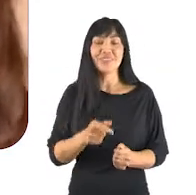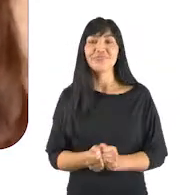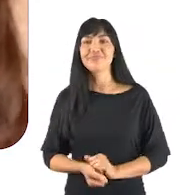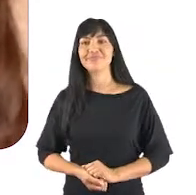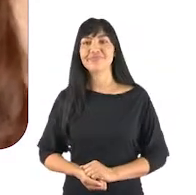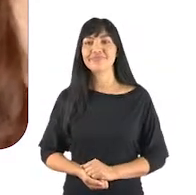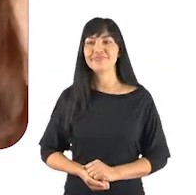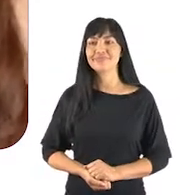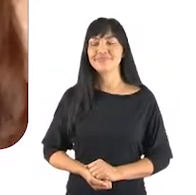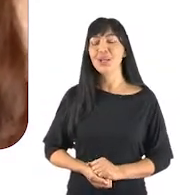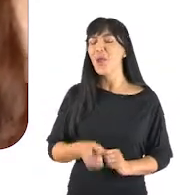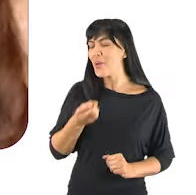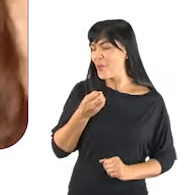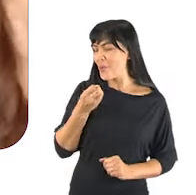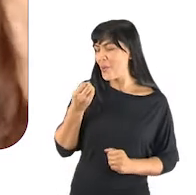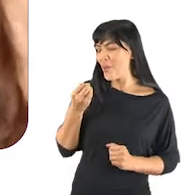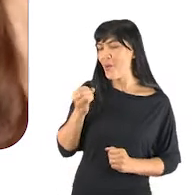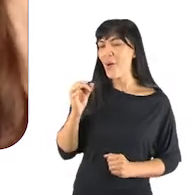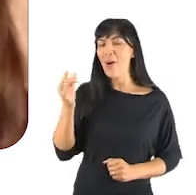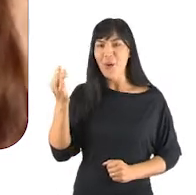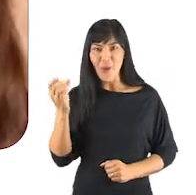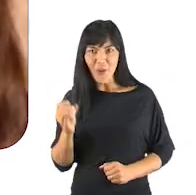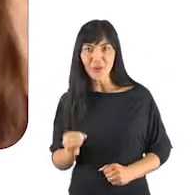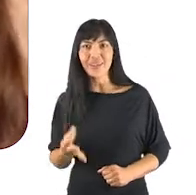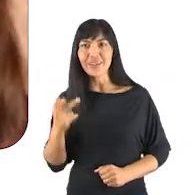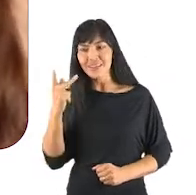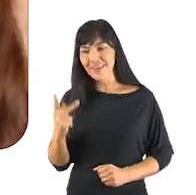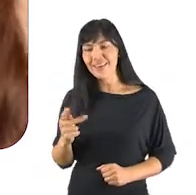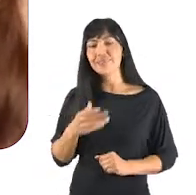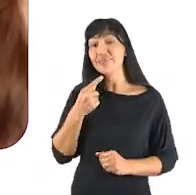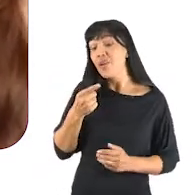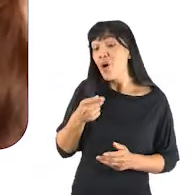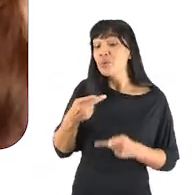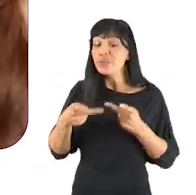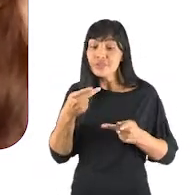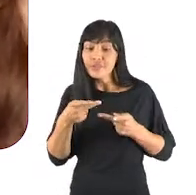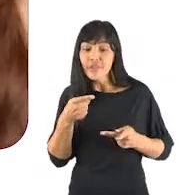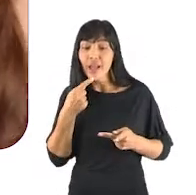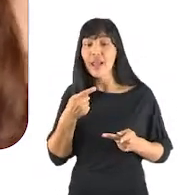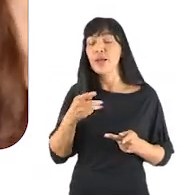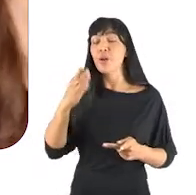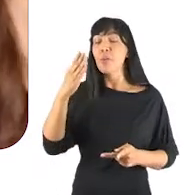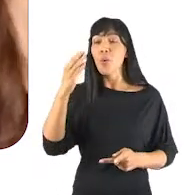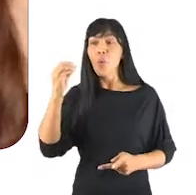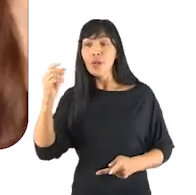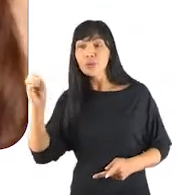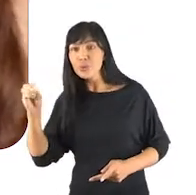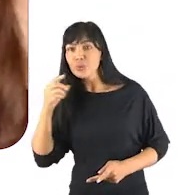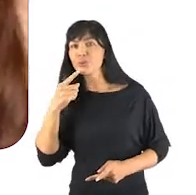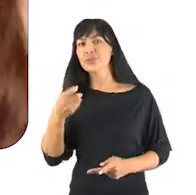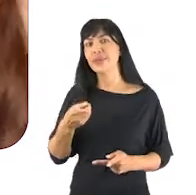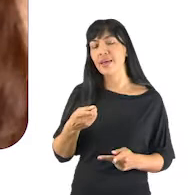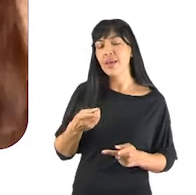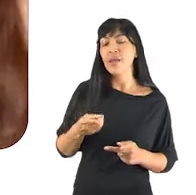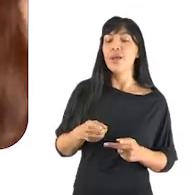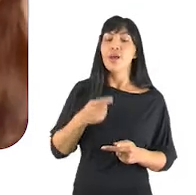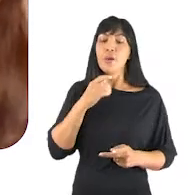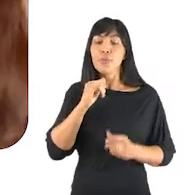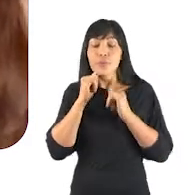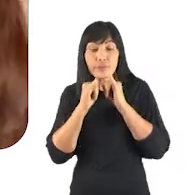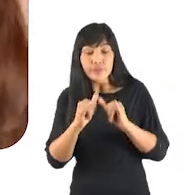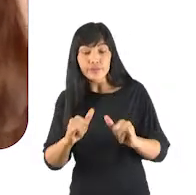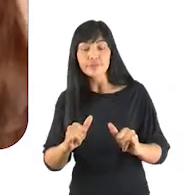vocês. Ótimo. Elaine, para a gente começar um pouquinho, vamos falar um pouquinho de Indústria 4.0, de transformação